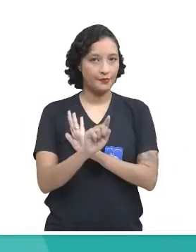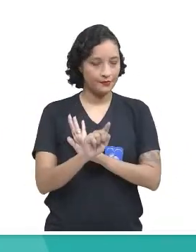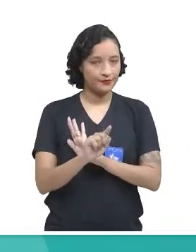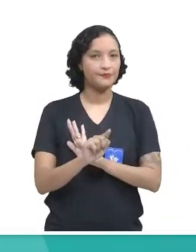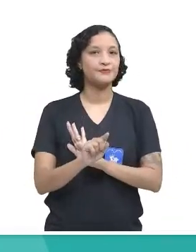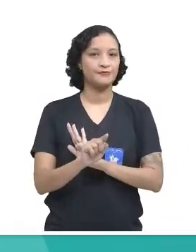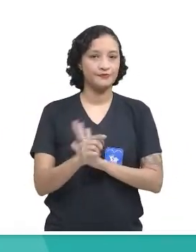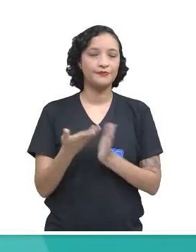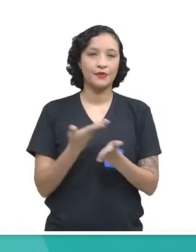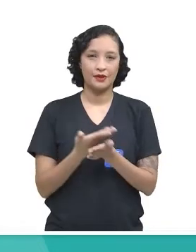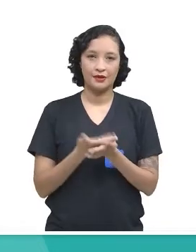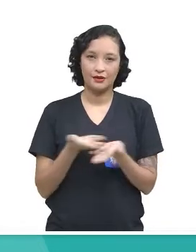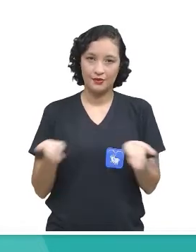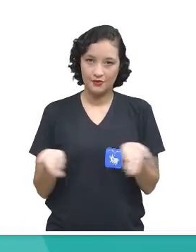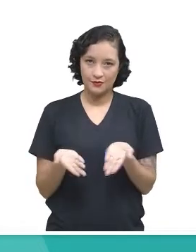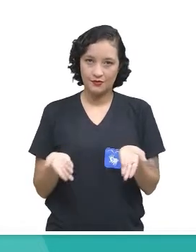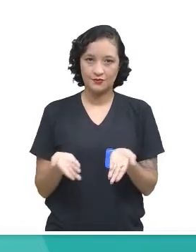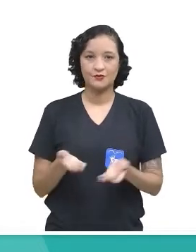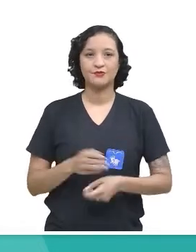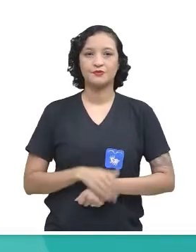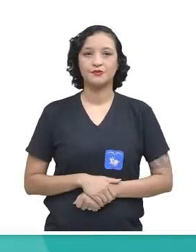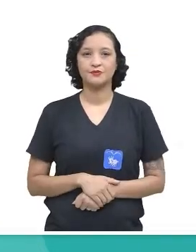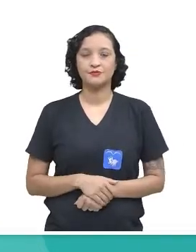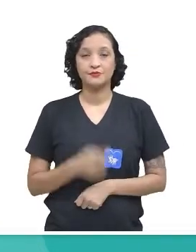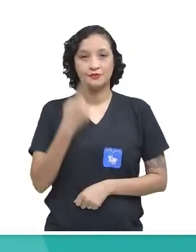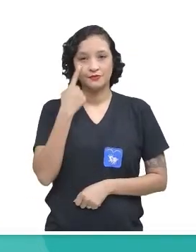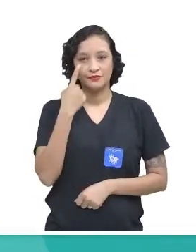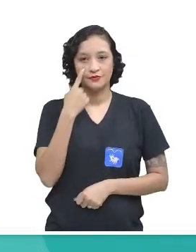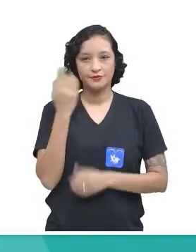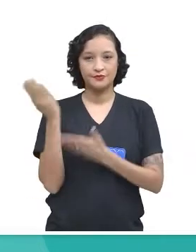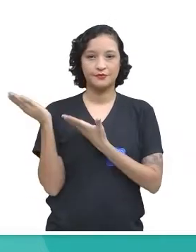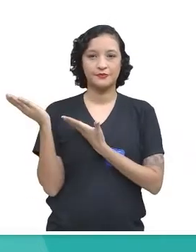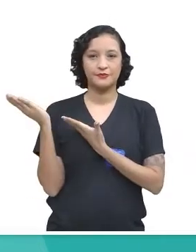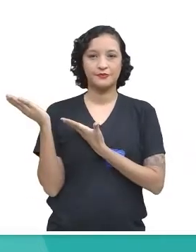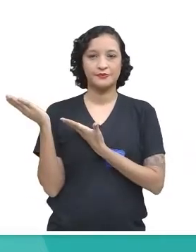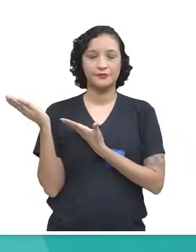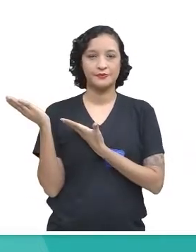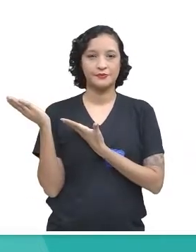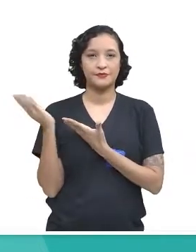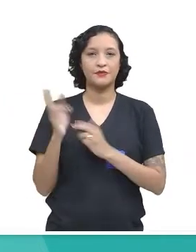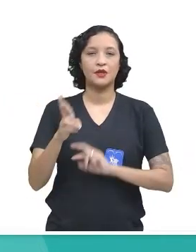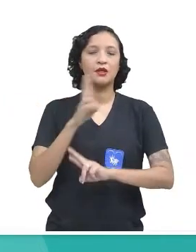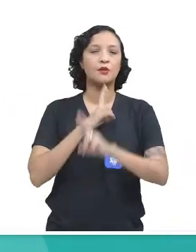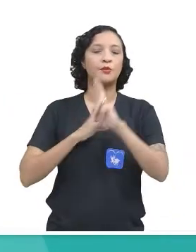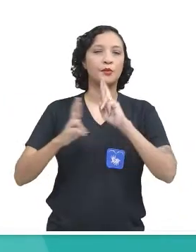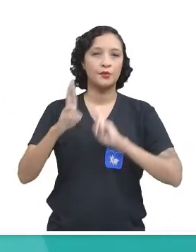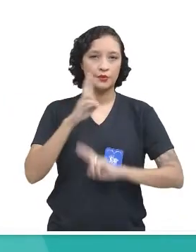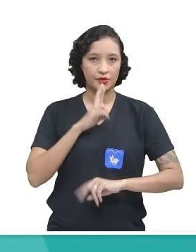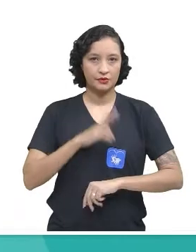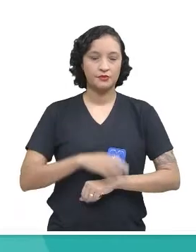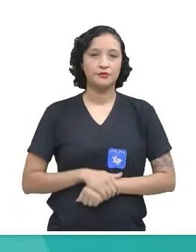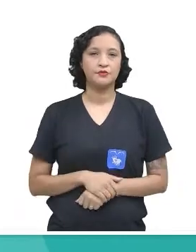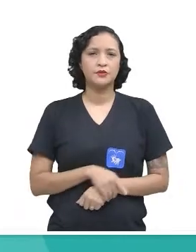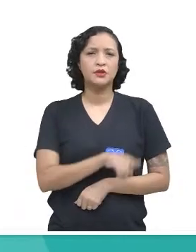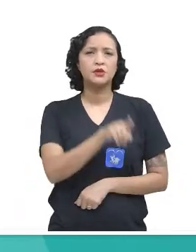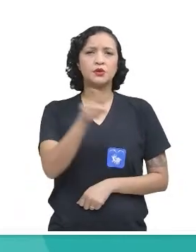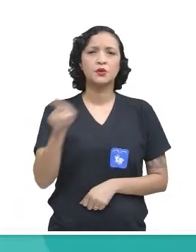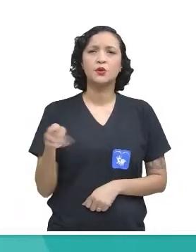nossa aula de hoje. Observe as imagens e responda. Na sua